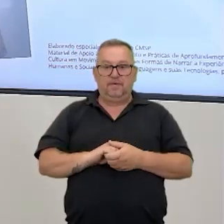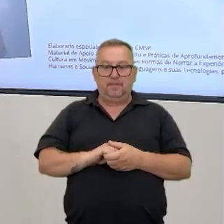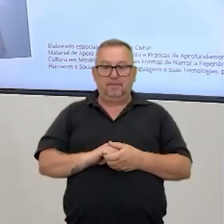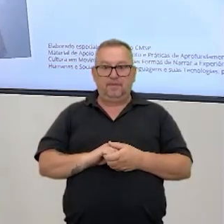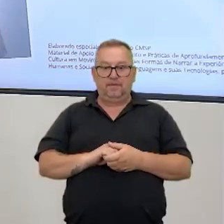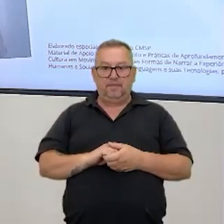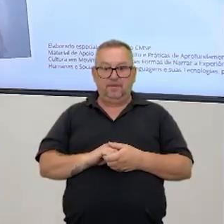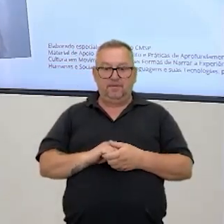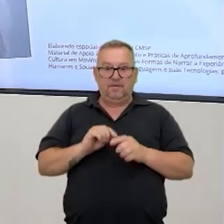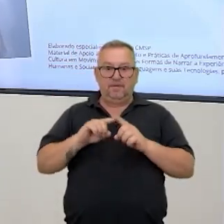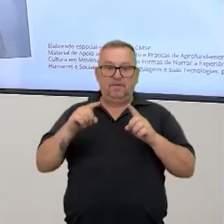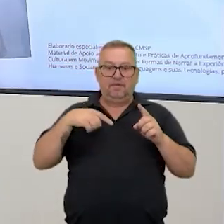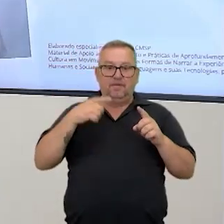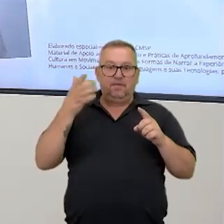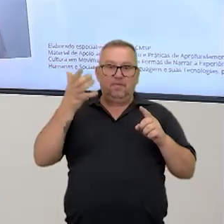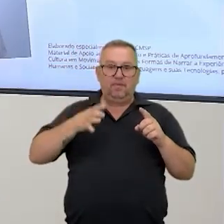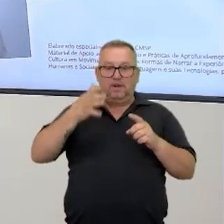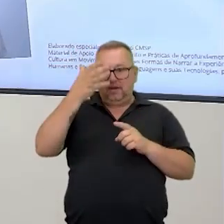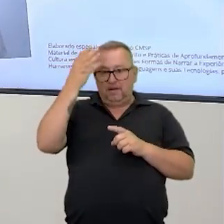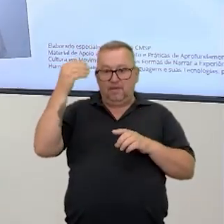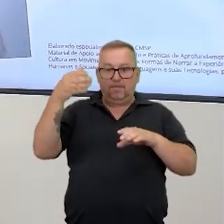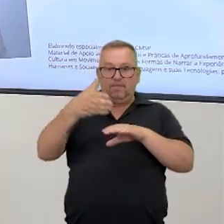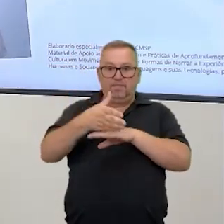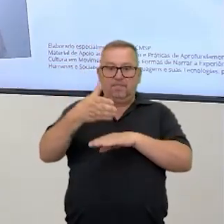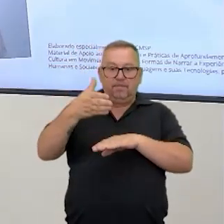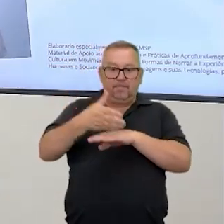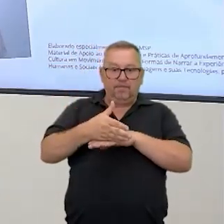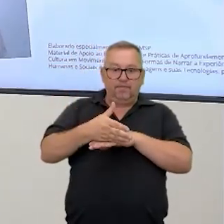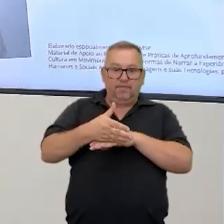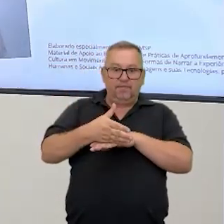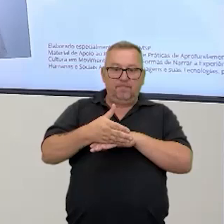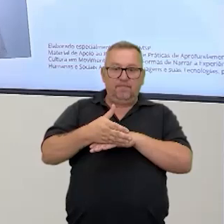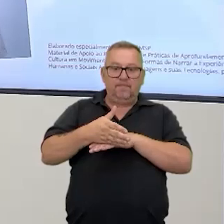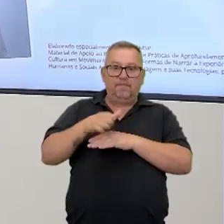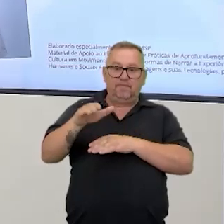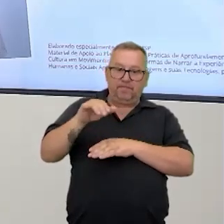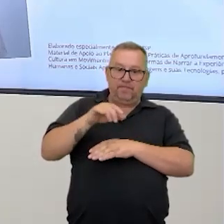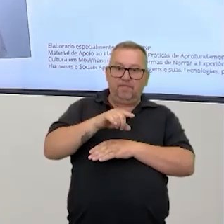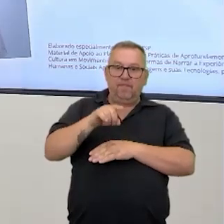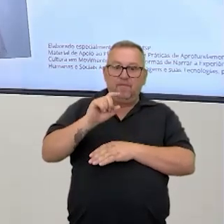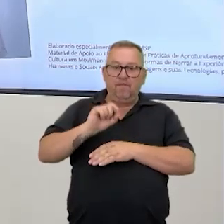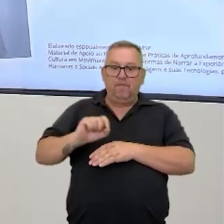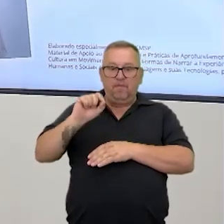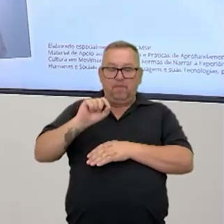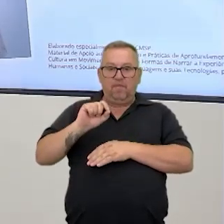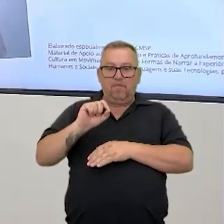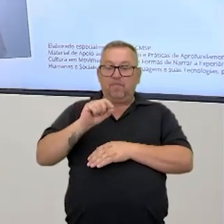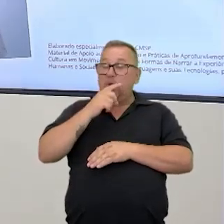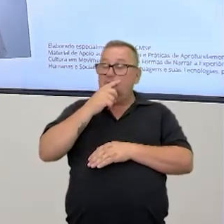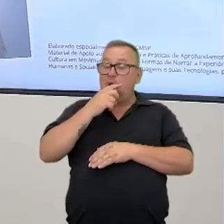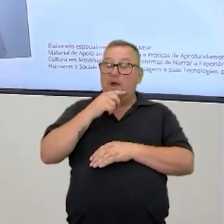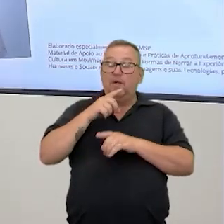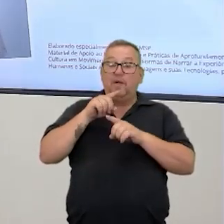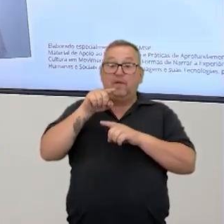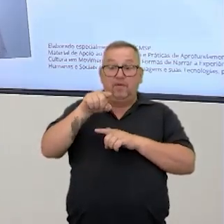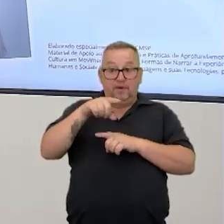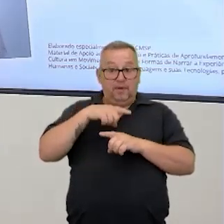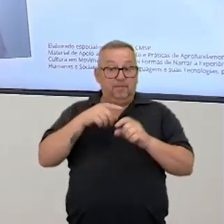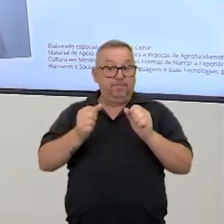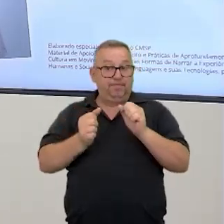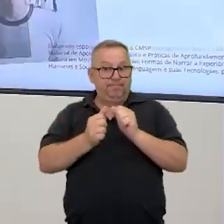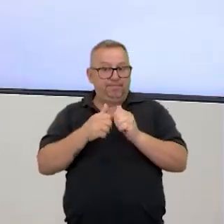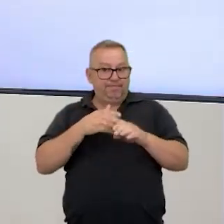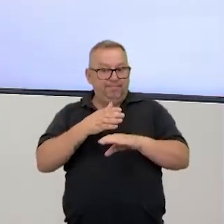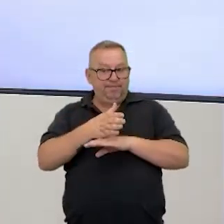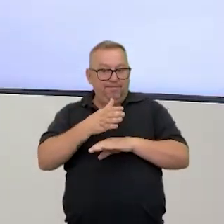muito rápido. Mas a gente não quer esquecer da sua participação. A gente vai chamar agora a vinhetinha e você que está com a gente,